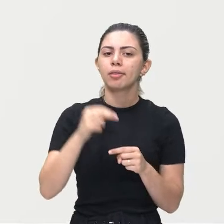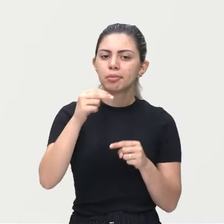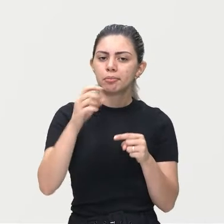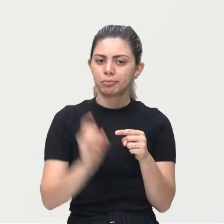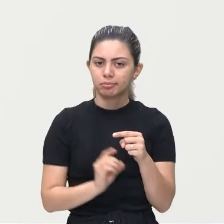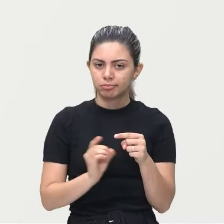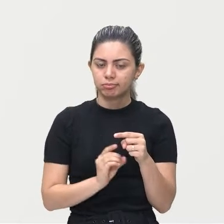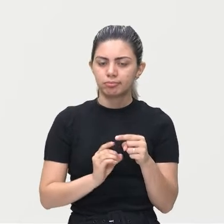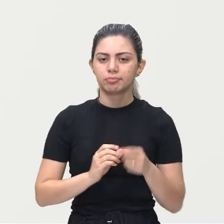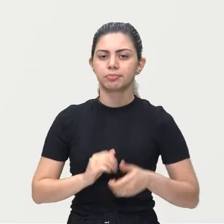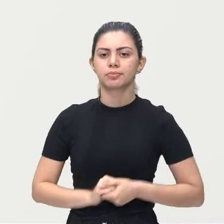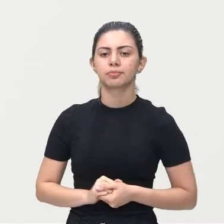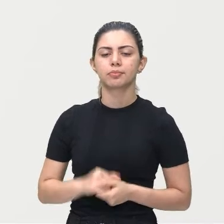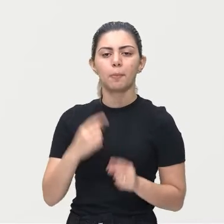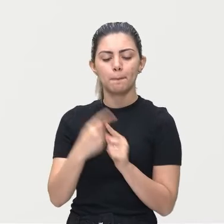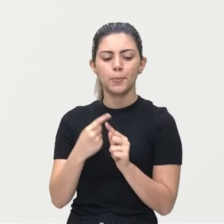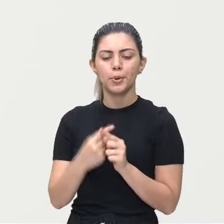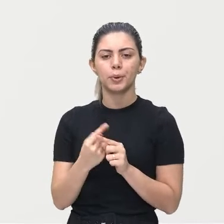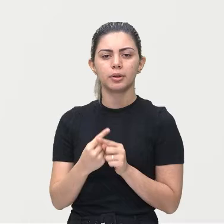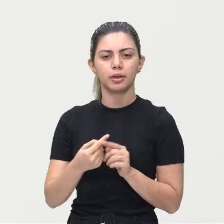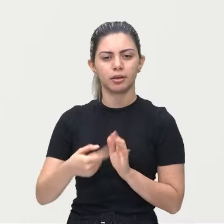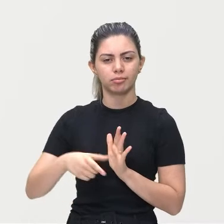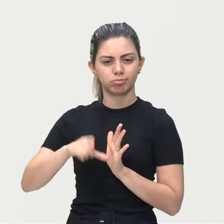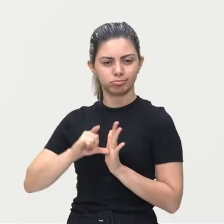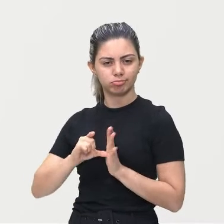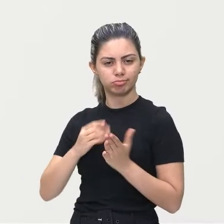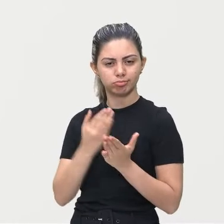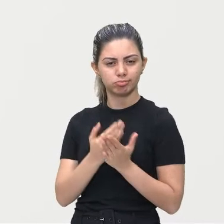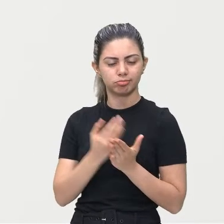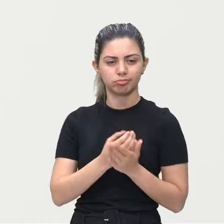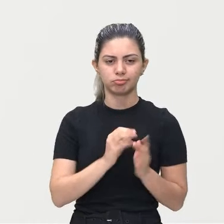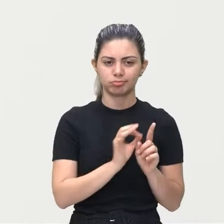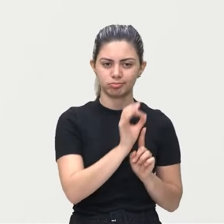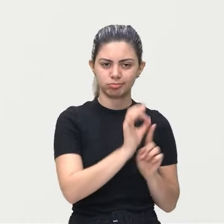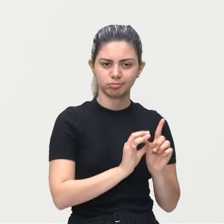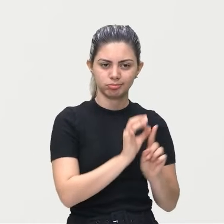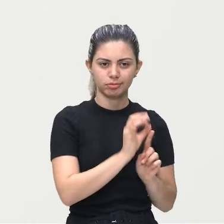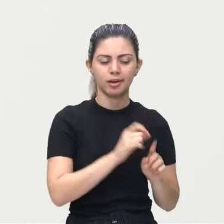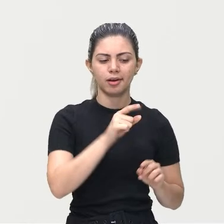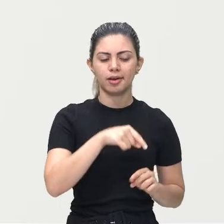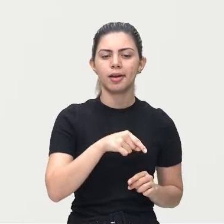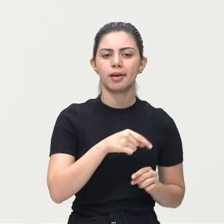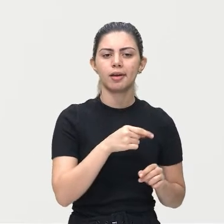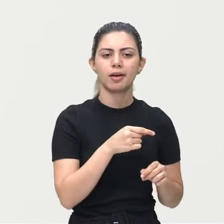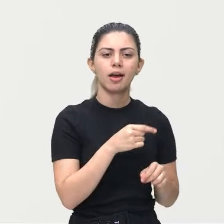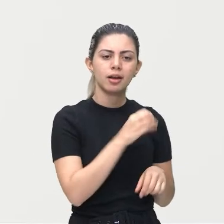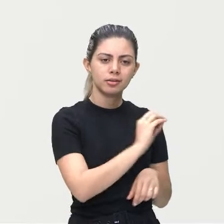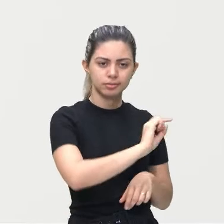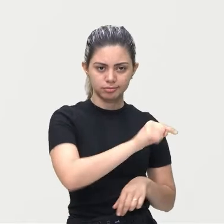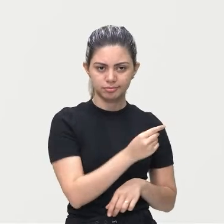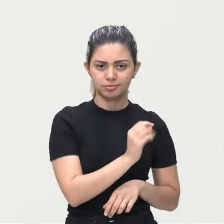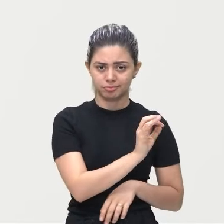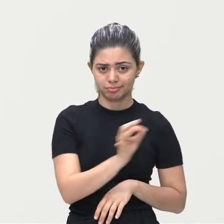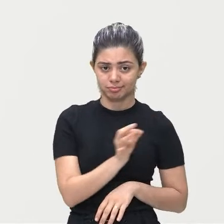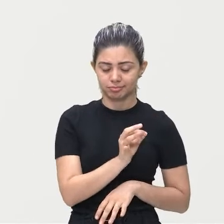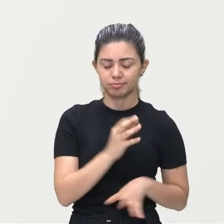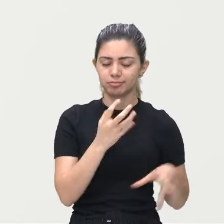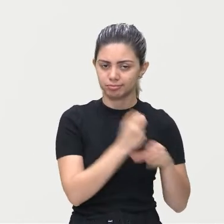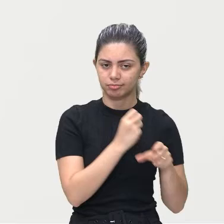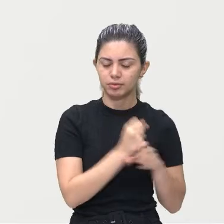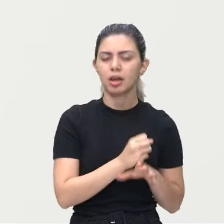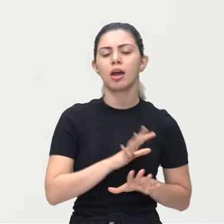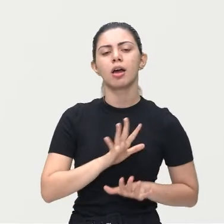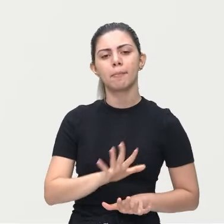fracionária, porque lá na forma de temperatura, nós estamos trabalhando com números decimais, ok? Que